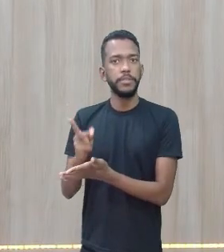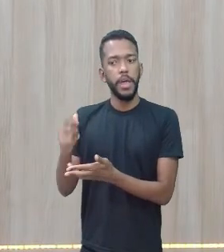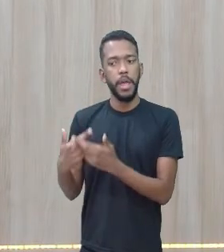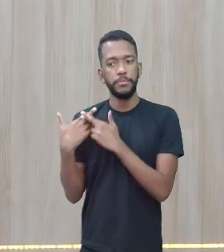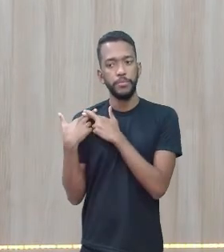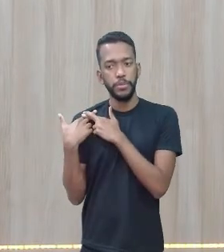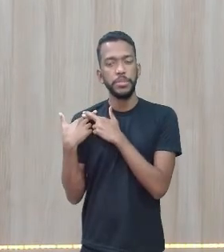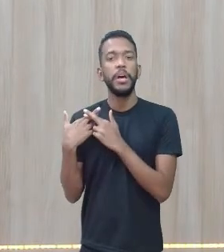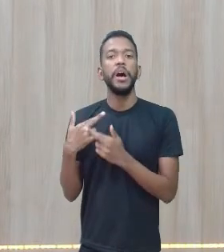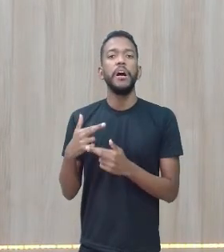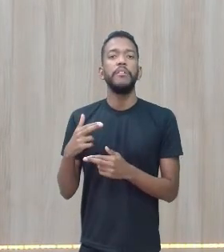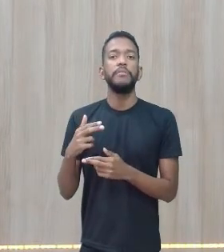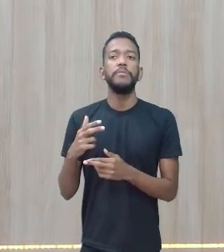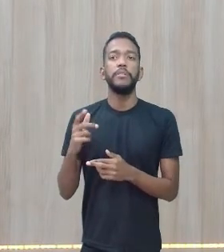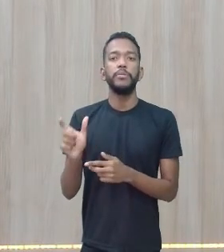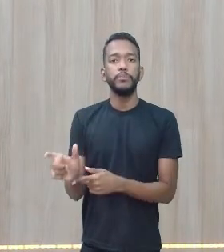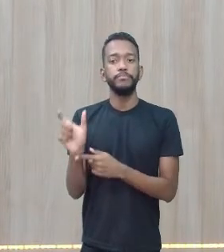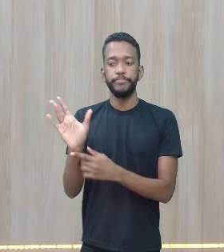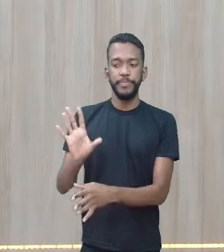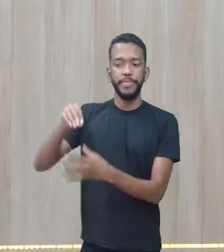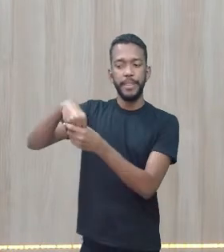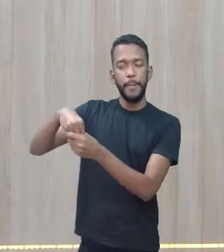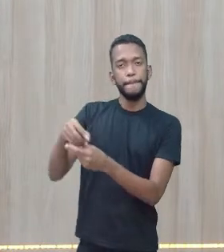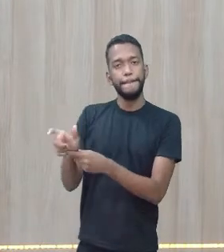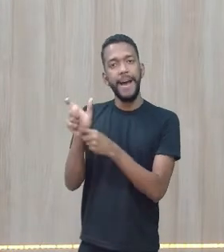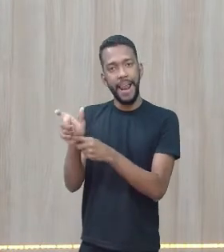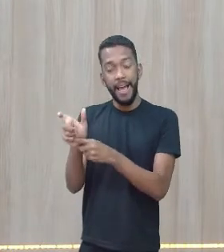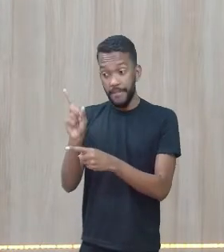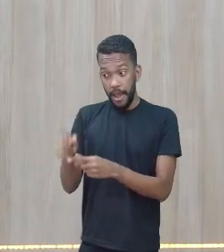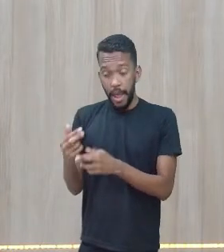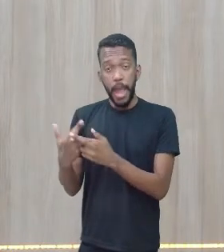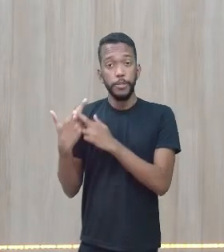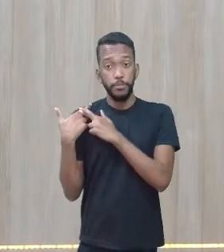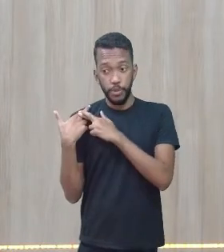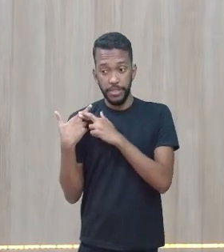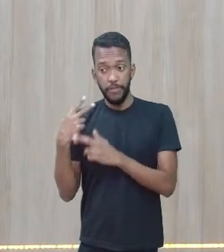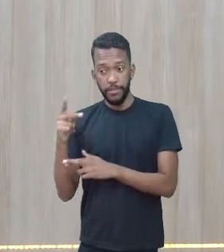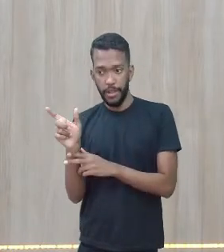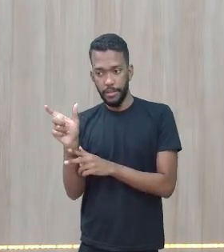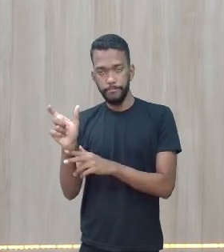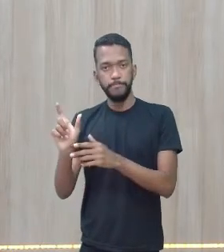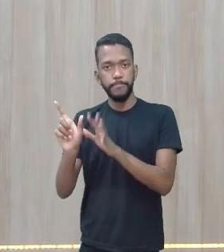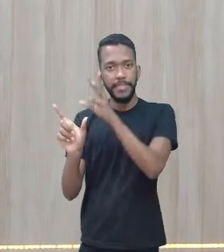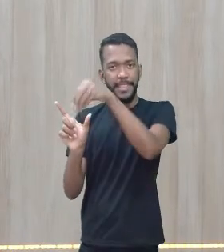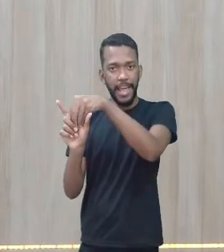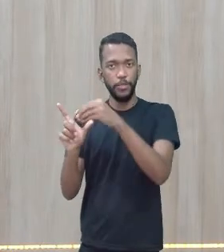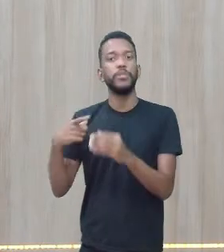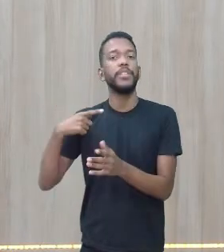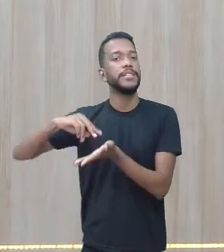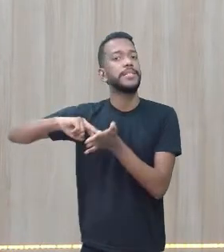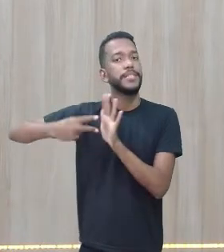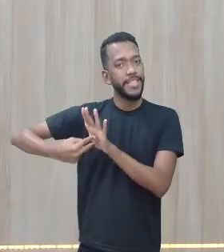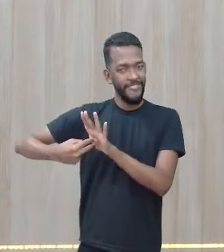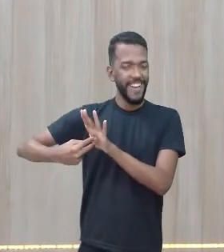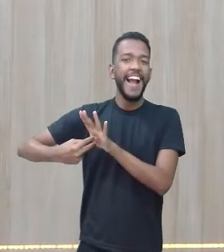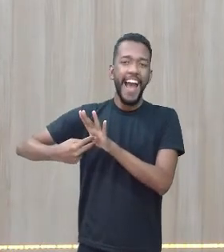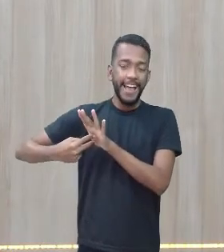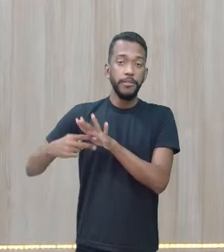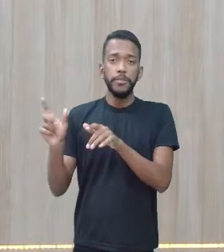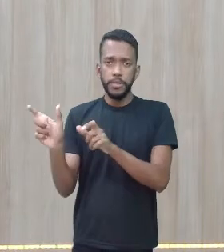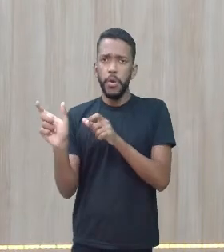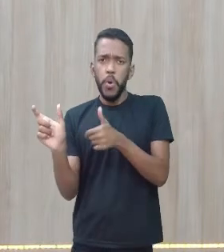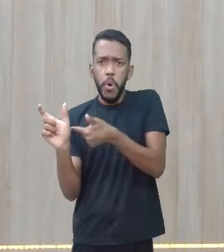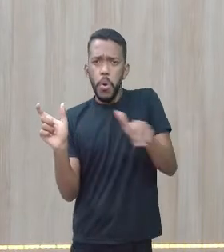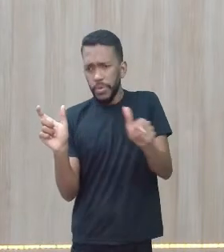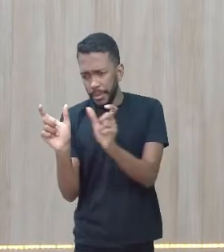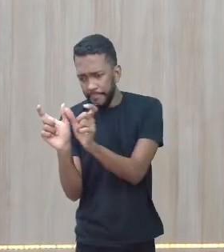responsável, né? A parte fixa da palavra, que é responsável pelo significado. Então, todas as outras